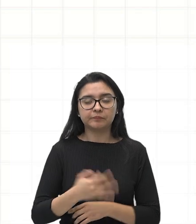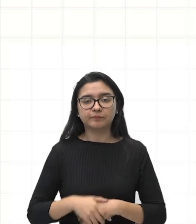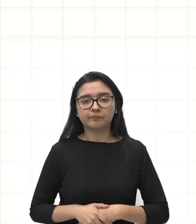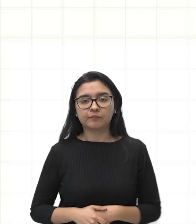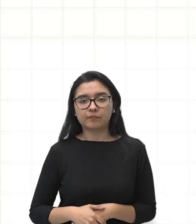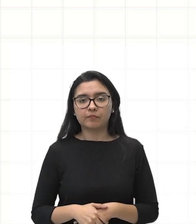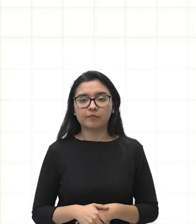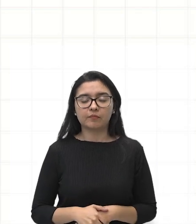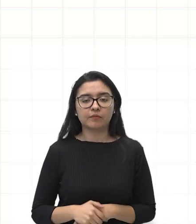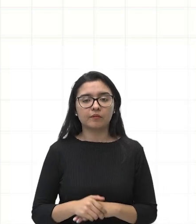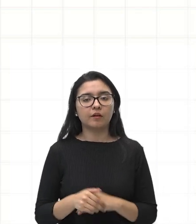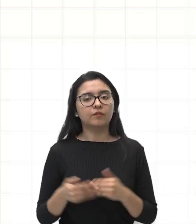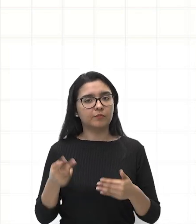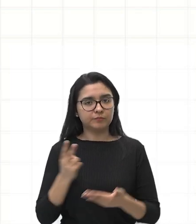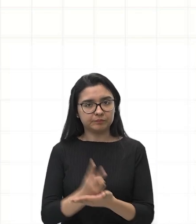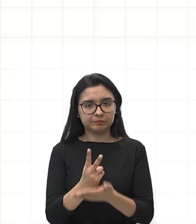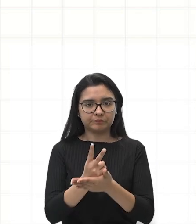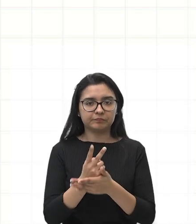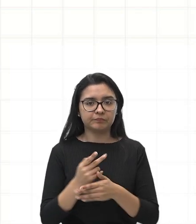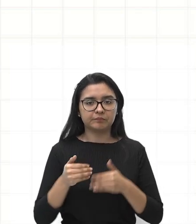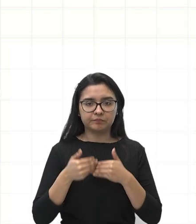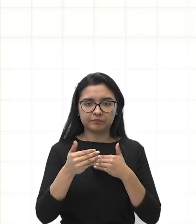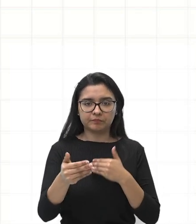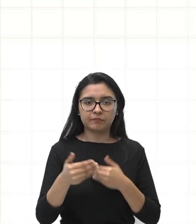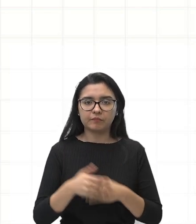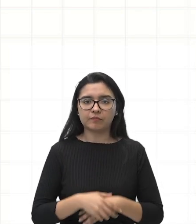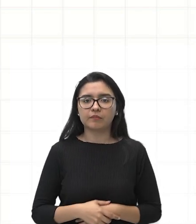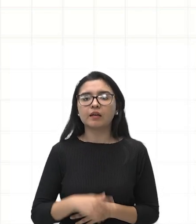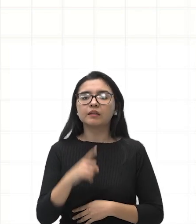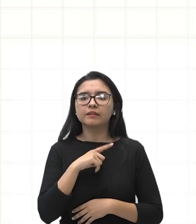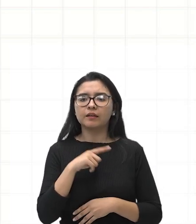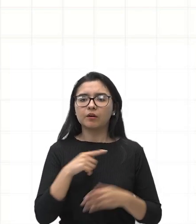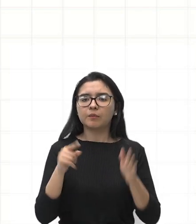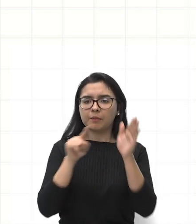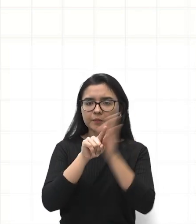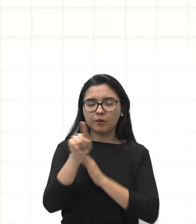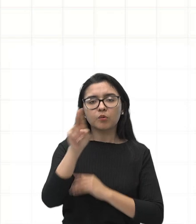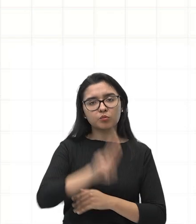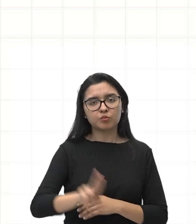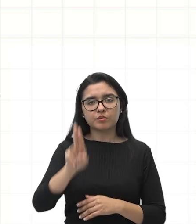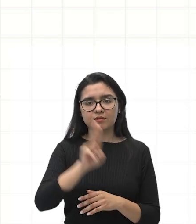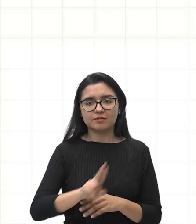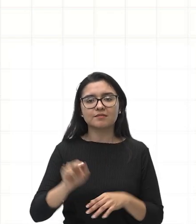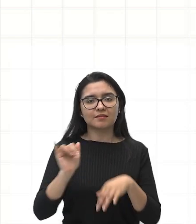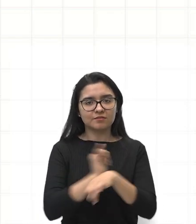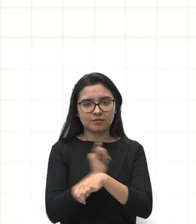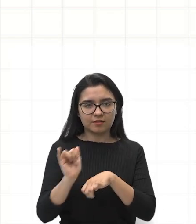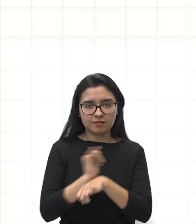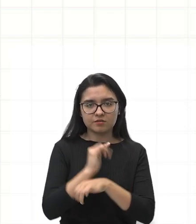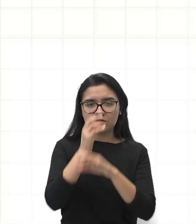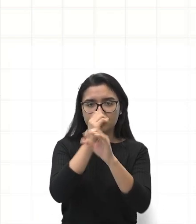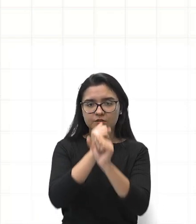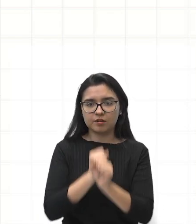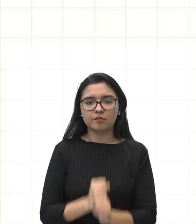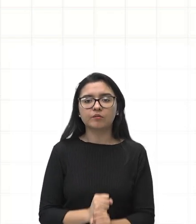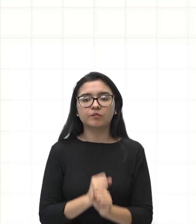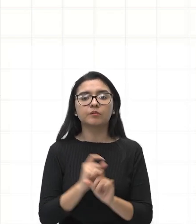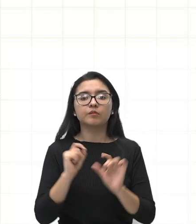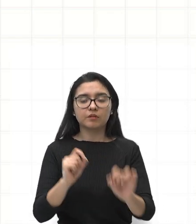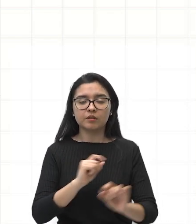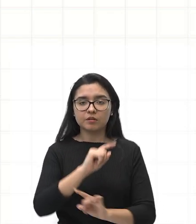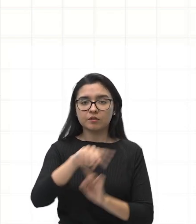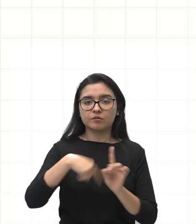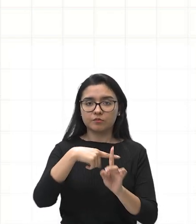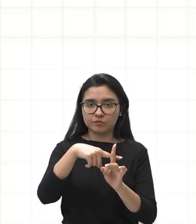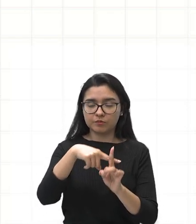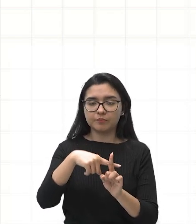Beleza? Bora continuar aqui, ó, porque agora eu tenho aqui uma situação problema usando essa mesma ideia, tá bom? A ideia aí de